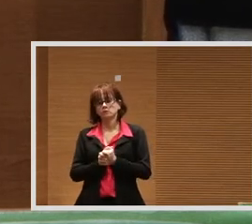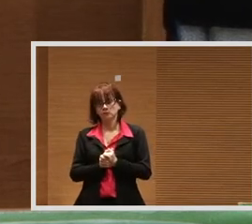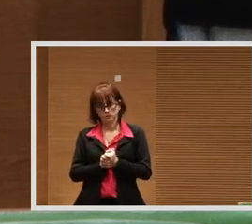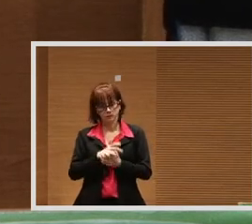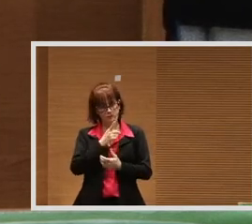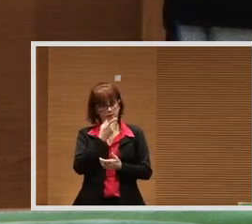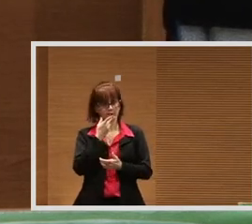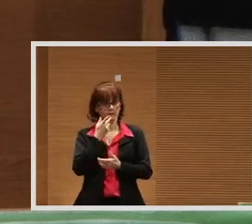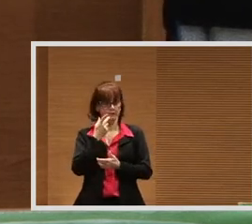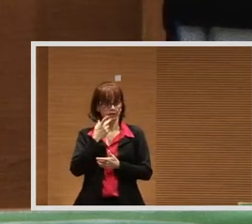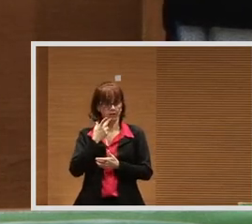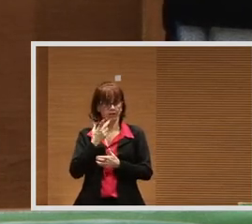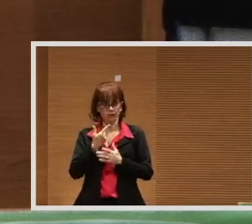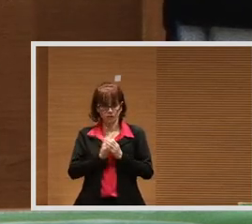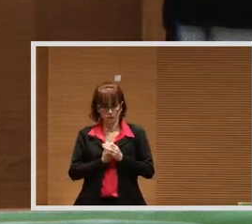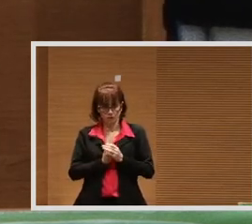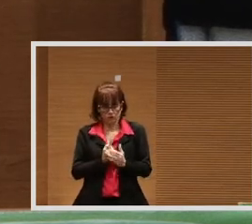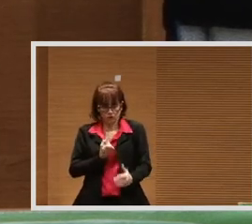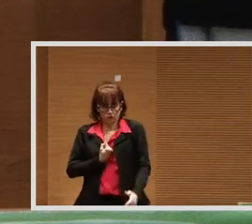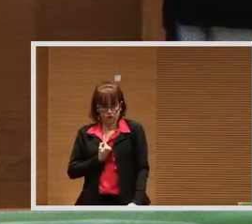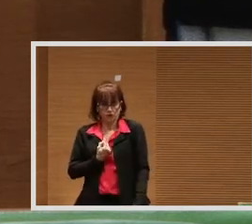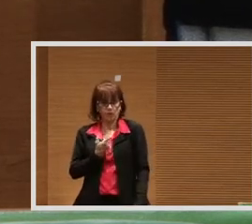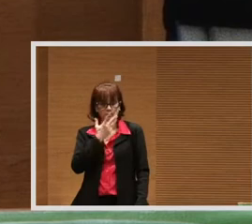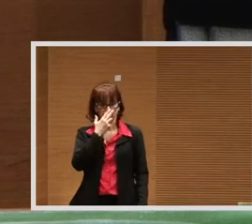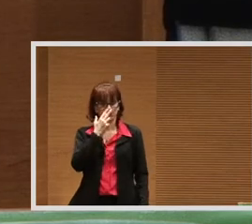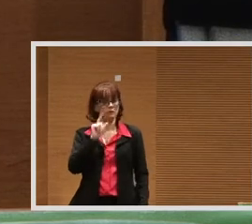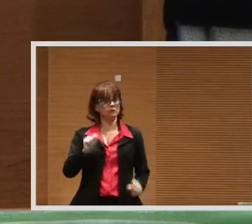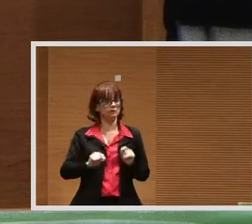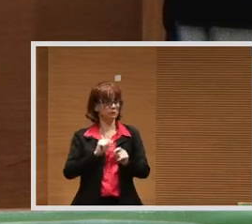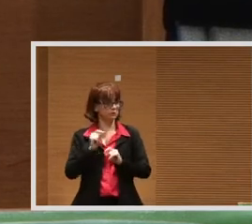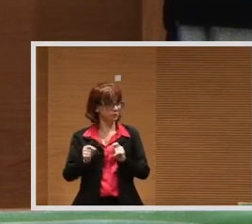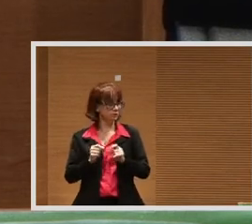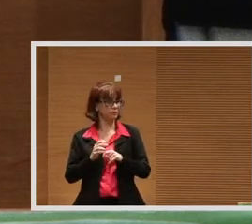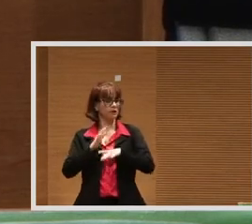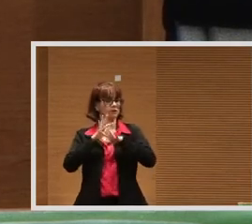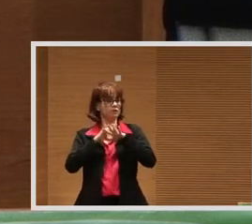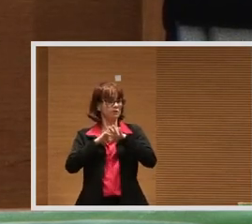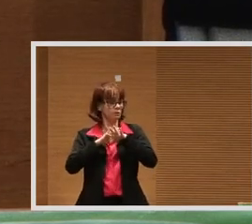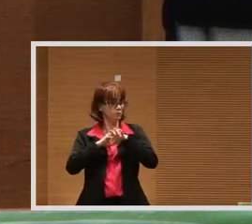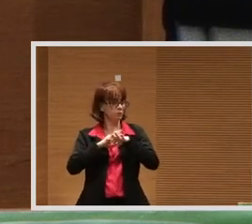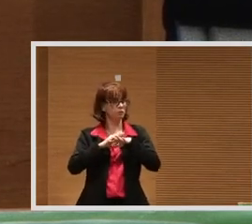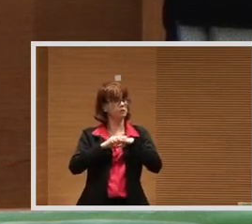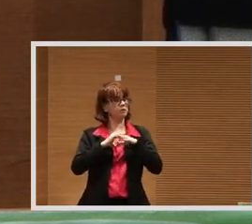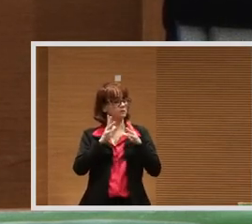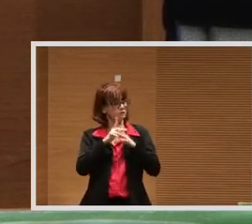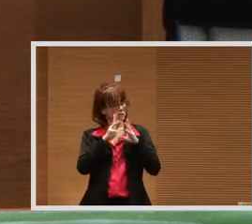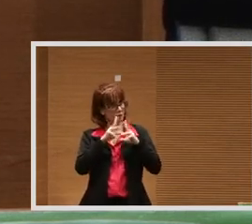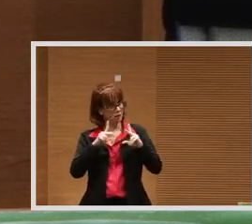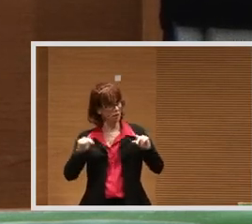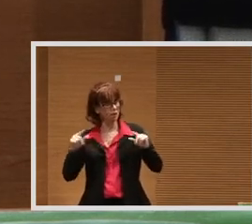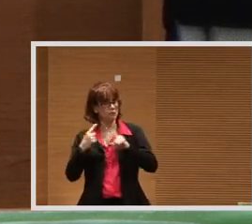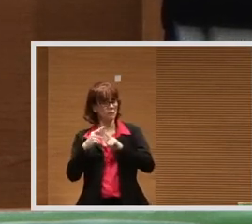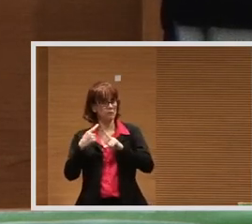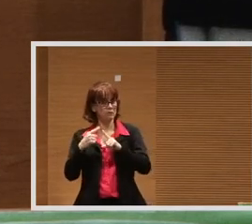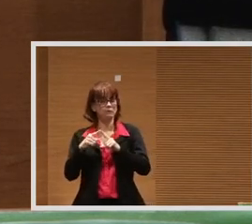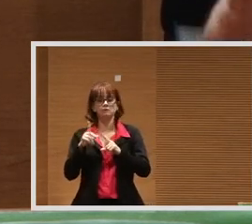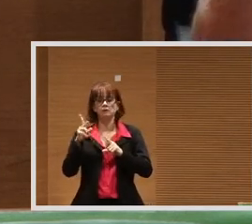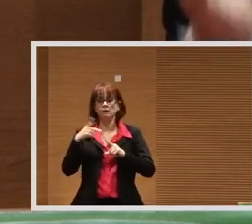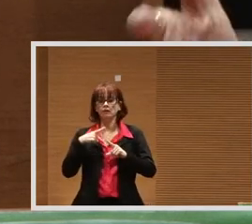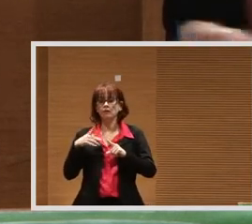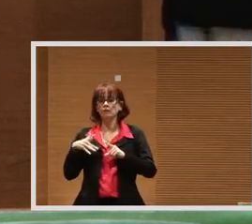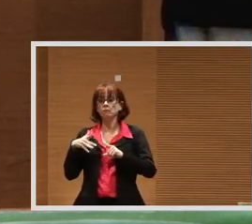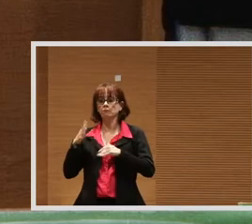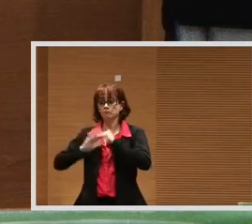diz a Cida, e a gente tem um movimento de despatologiza, que é isso. São vários profissionais de todas as áreas que, num